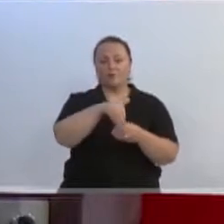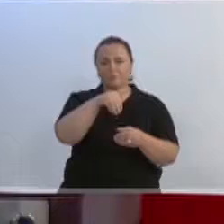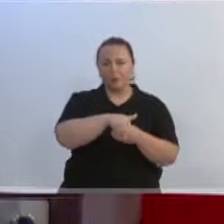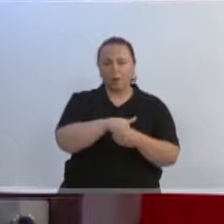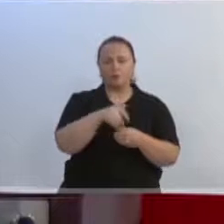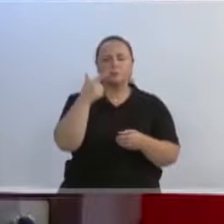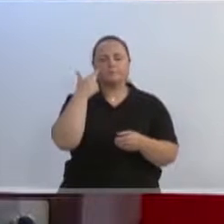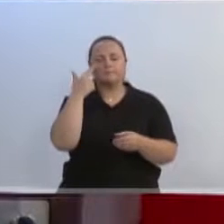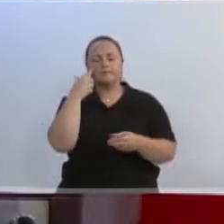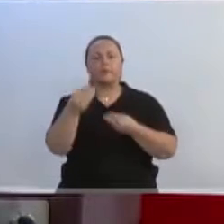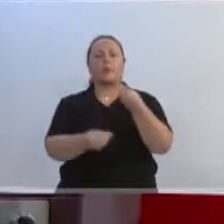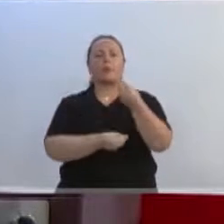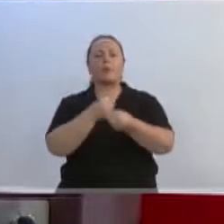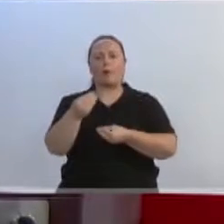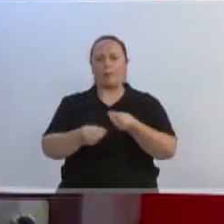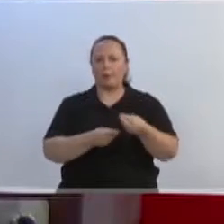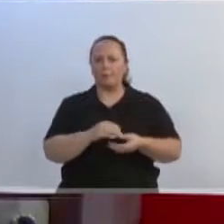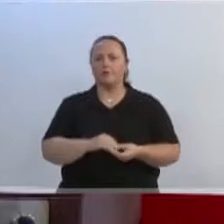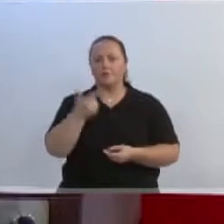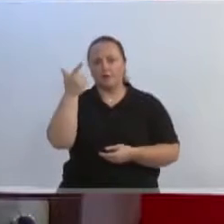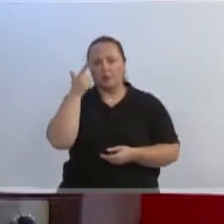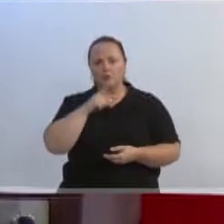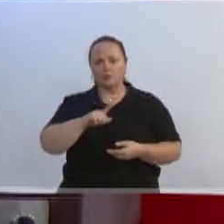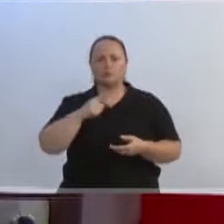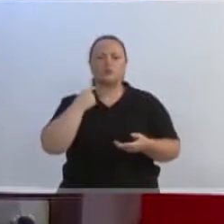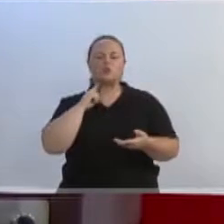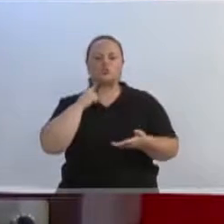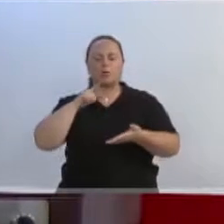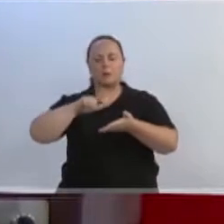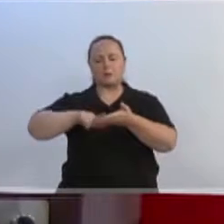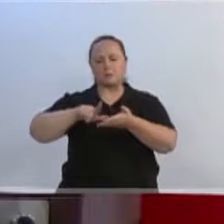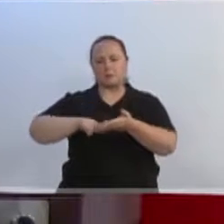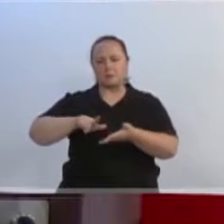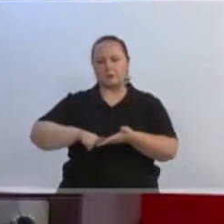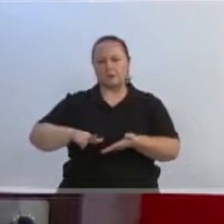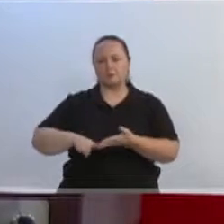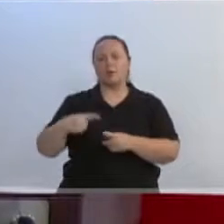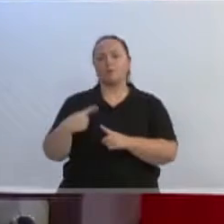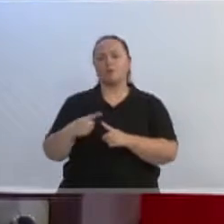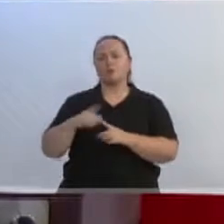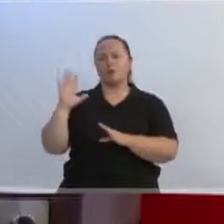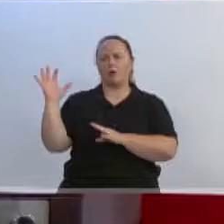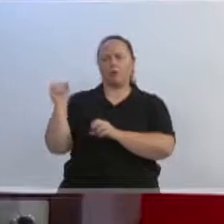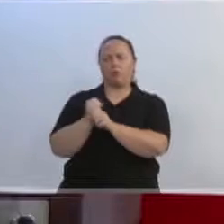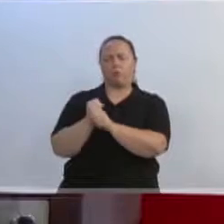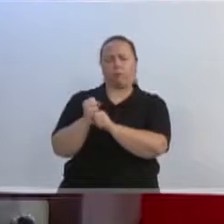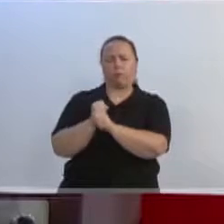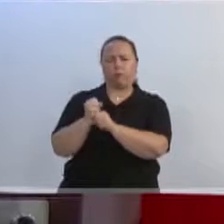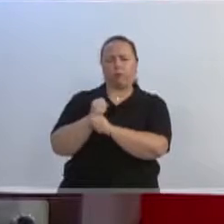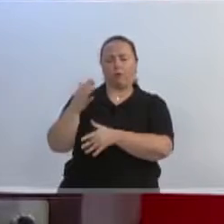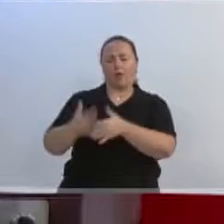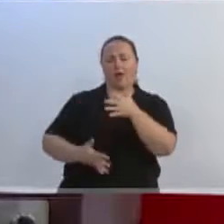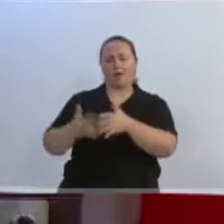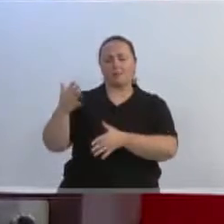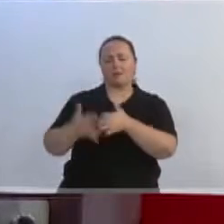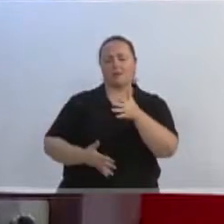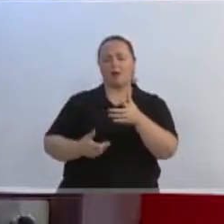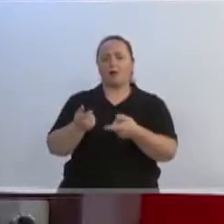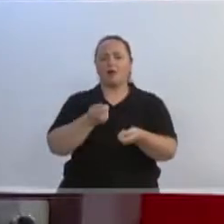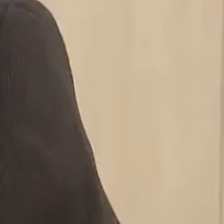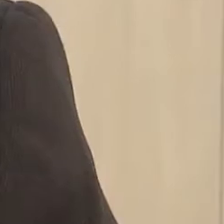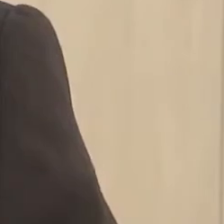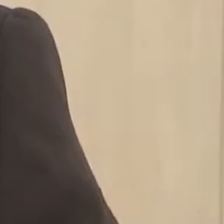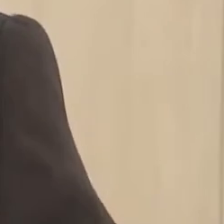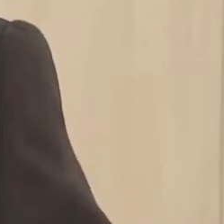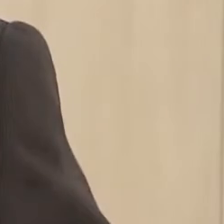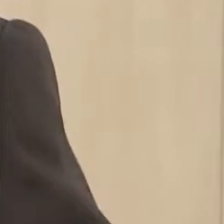do vice-prefeito Mário Hildebrand ao Tribunal Regional Eleitoral, onde solicitou a permanência das 3 zonas eleitorais na